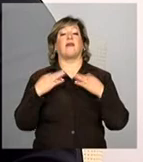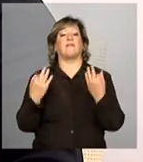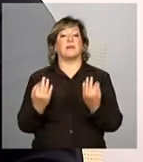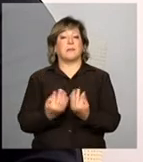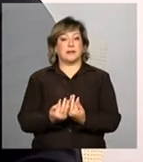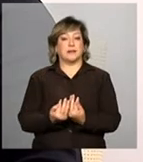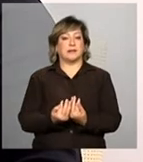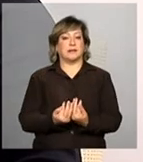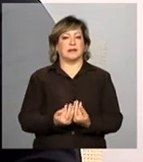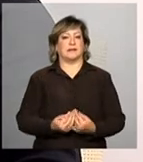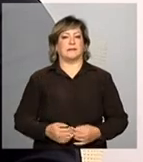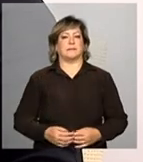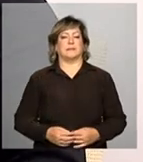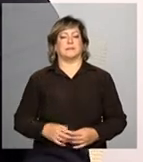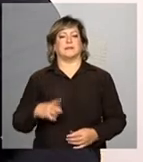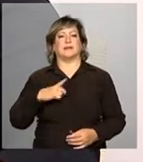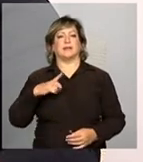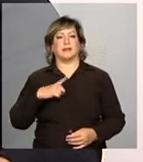têm